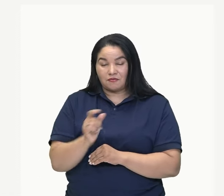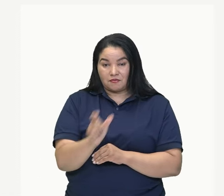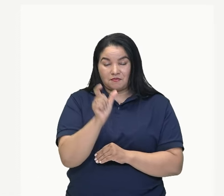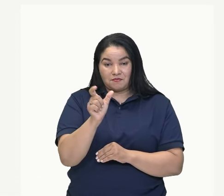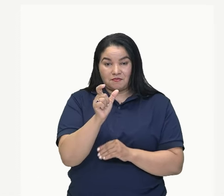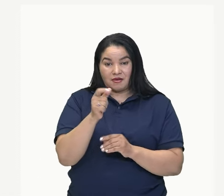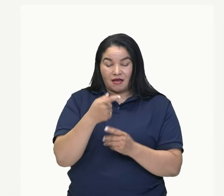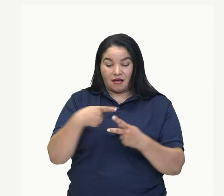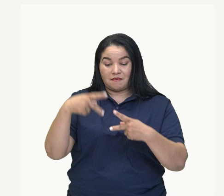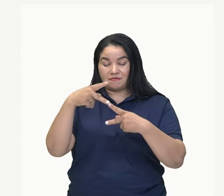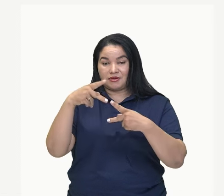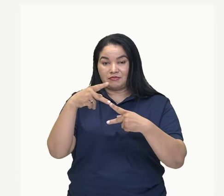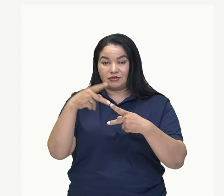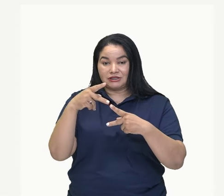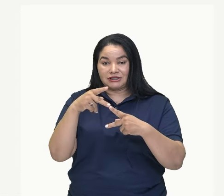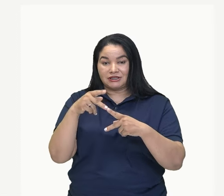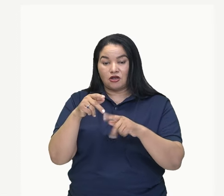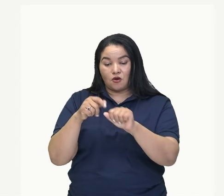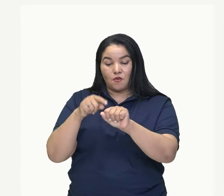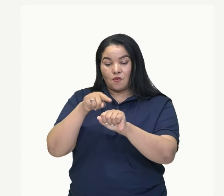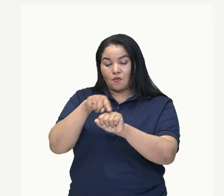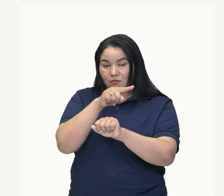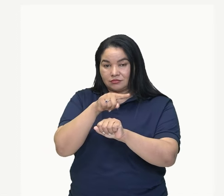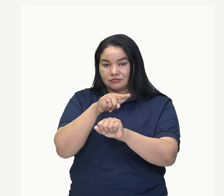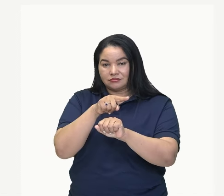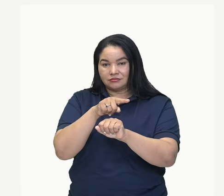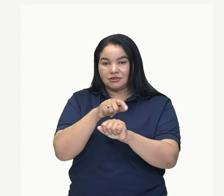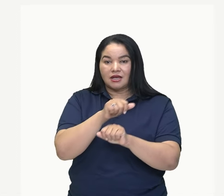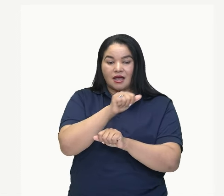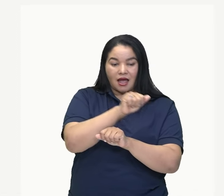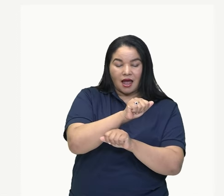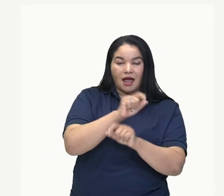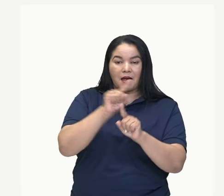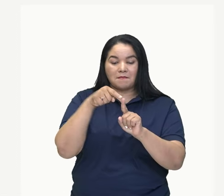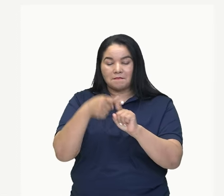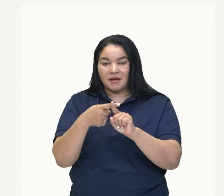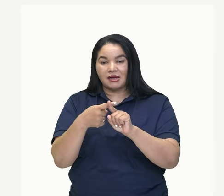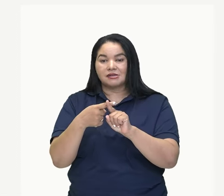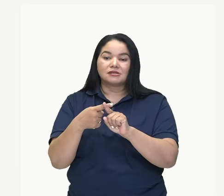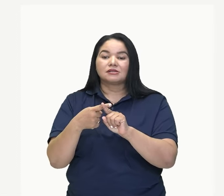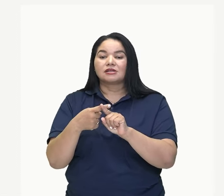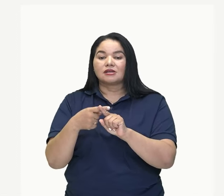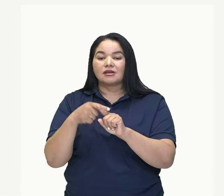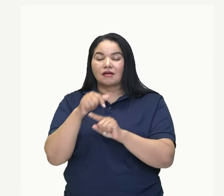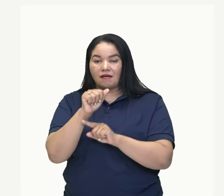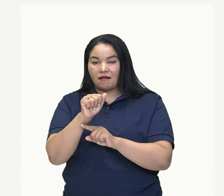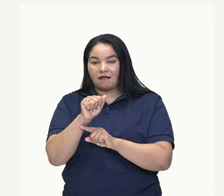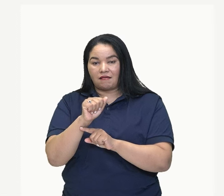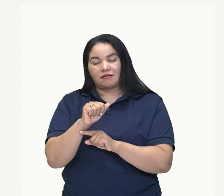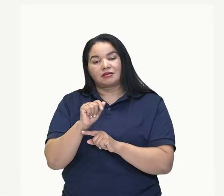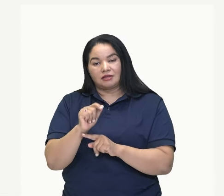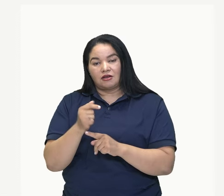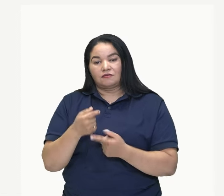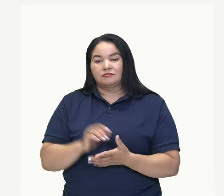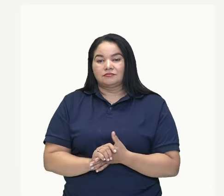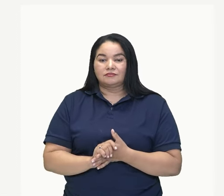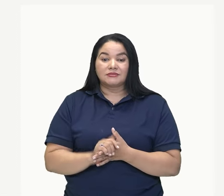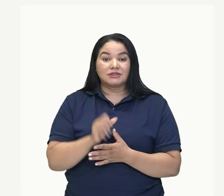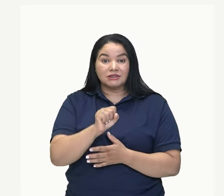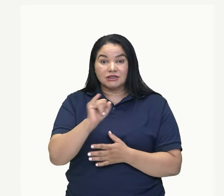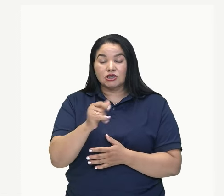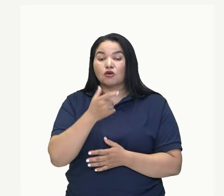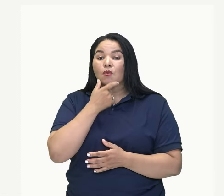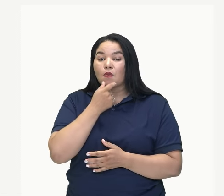da preposição a mais o artigo feminino a. Se, por exemplo, fosse ao filho, aí eu teria ao